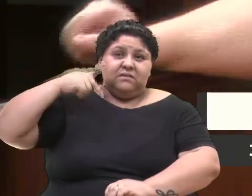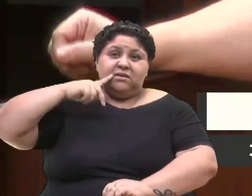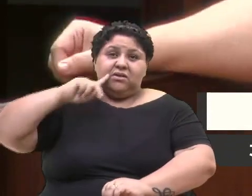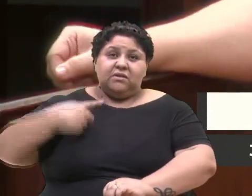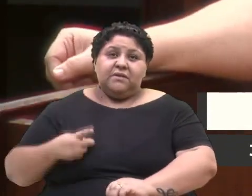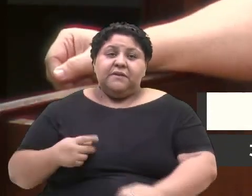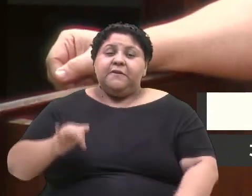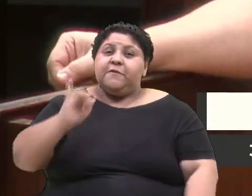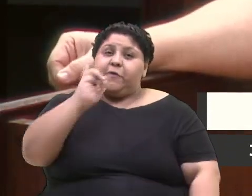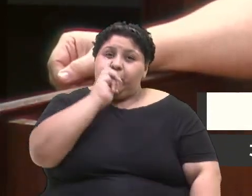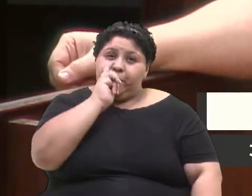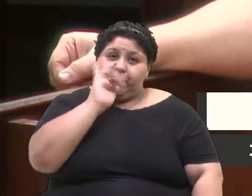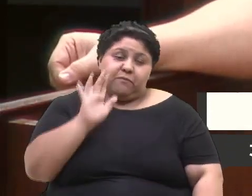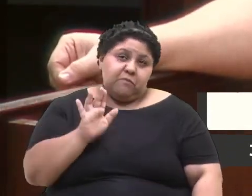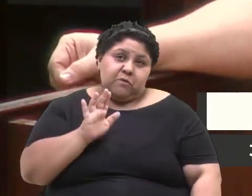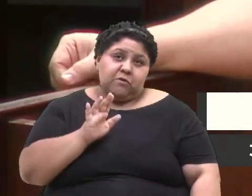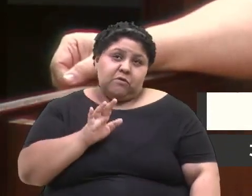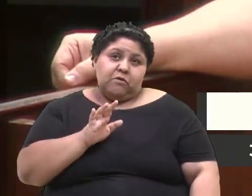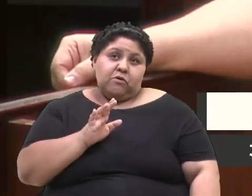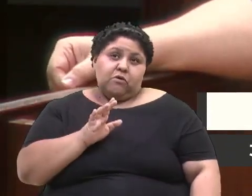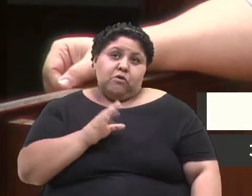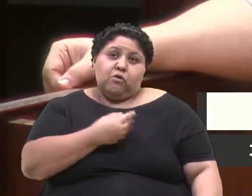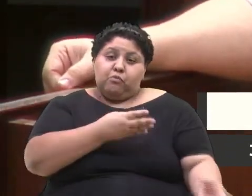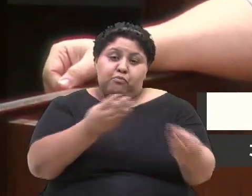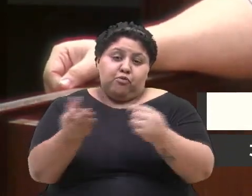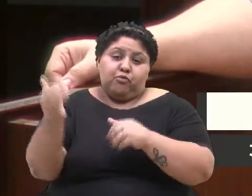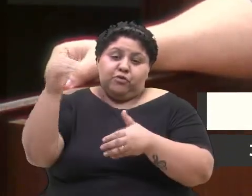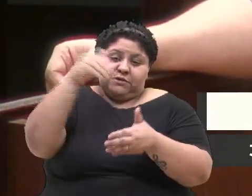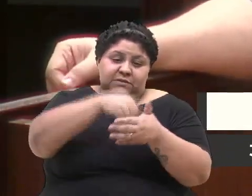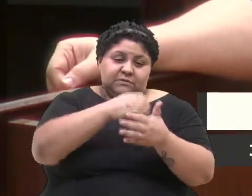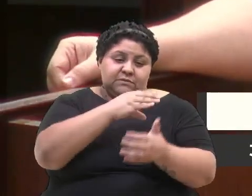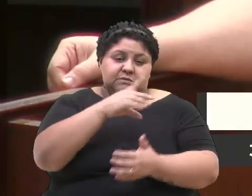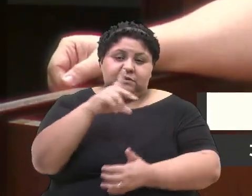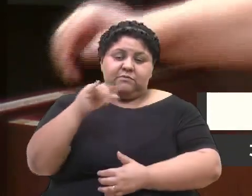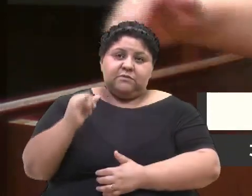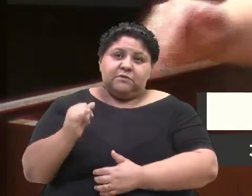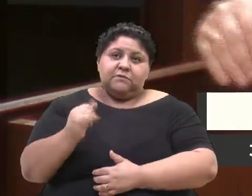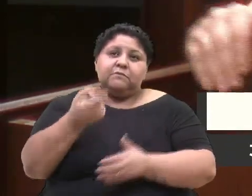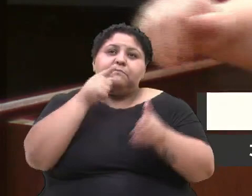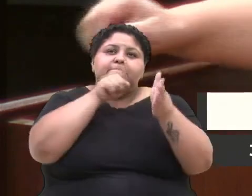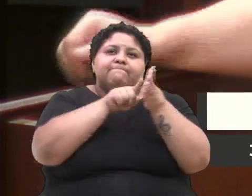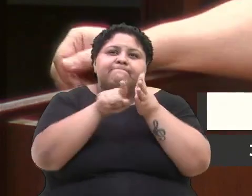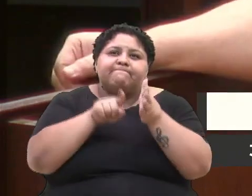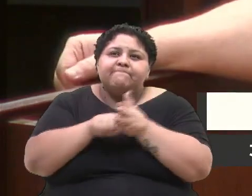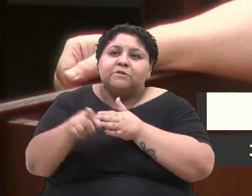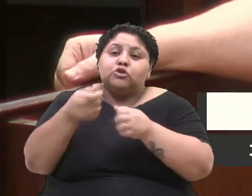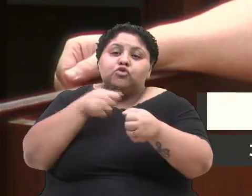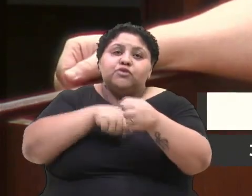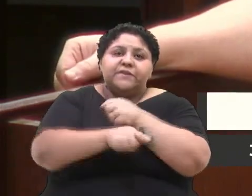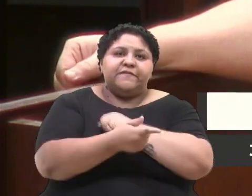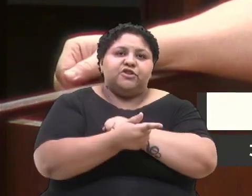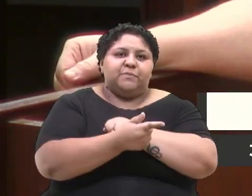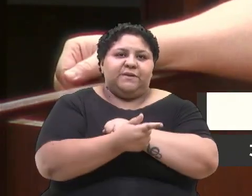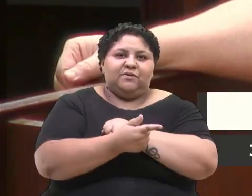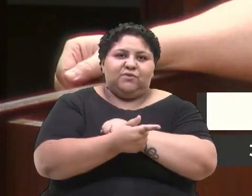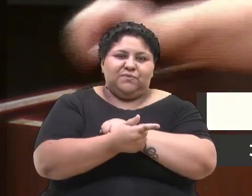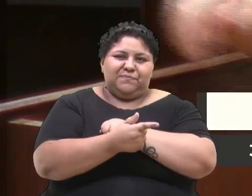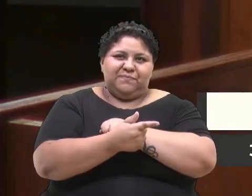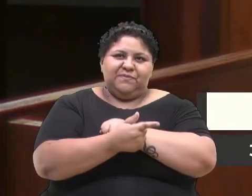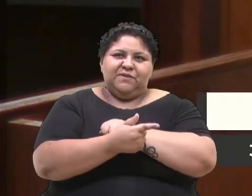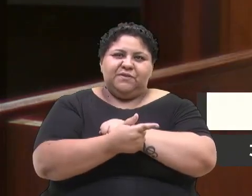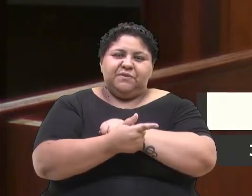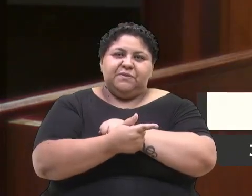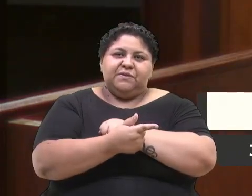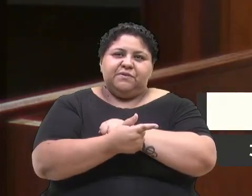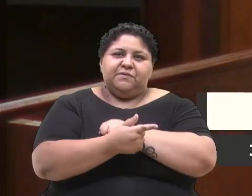exemplo, por diversas vezes dentro da CPI, questionou a questão dos investimentos. Que